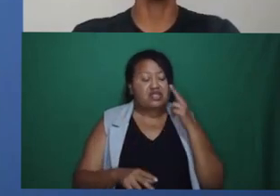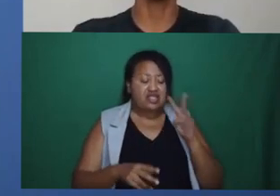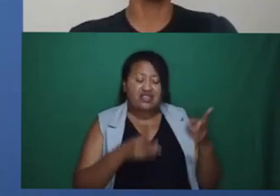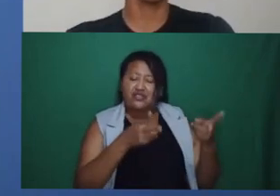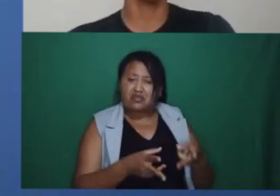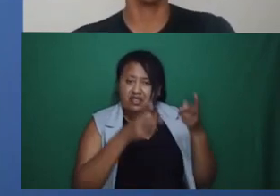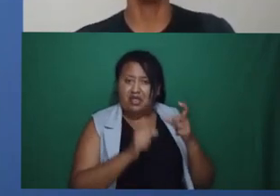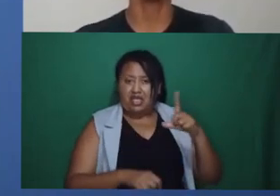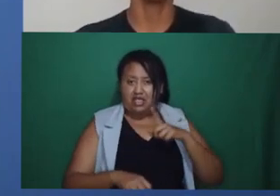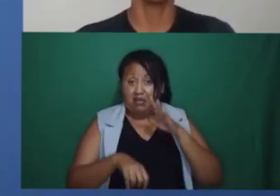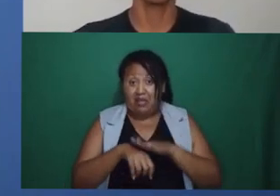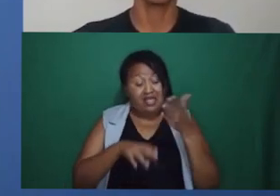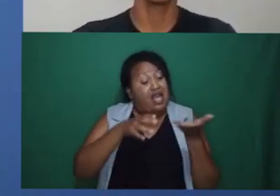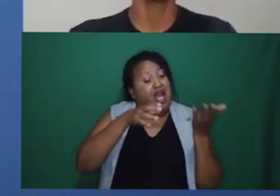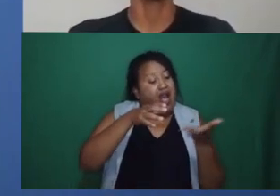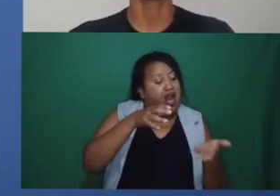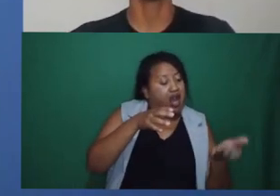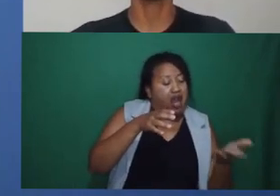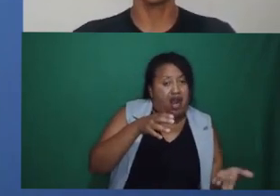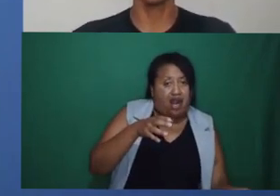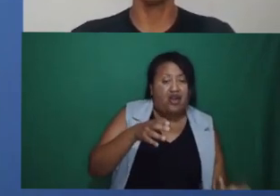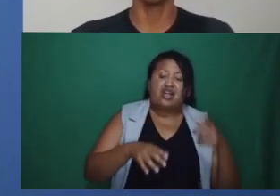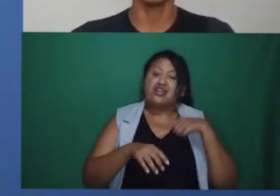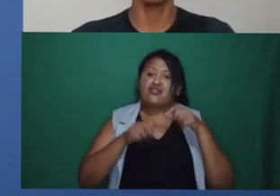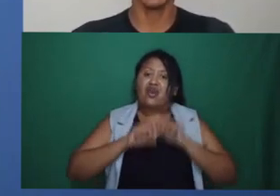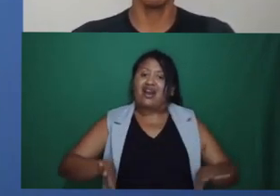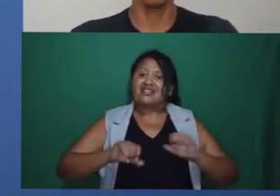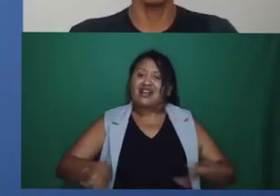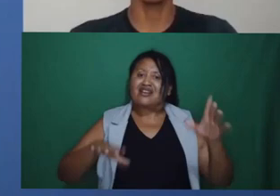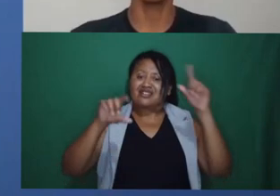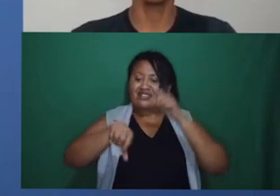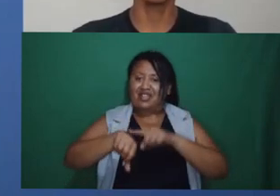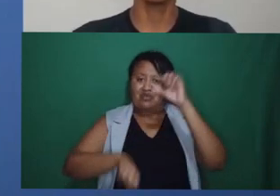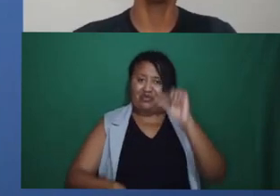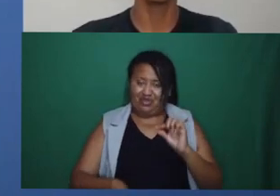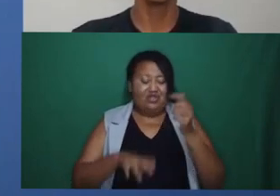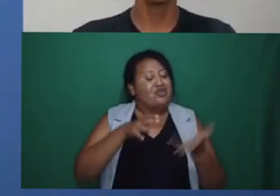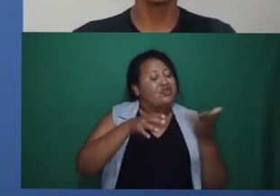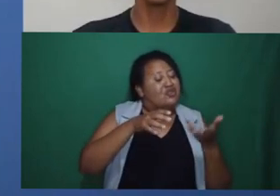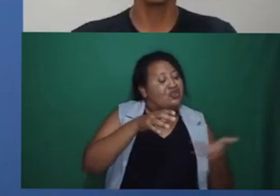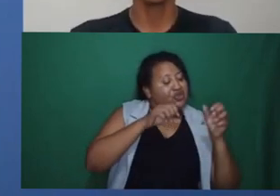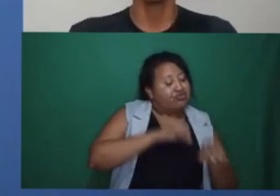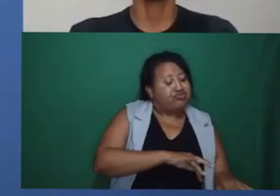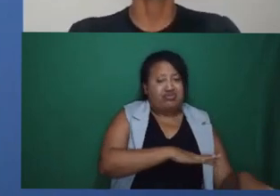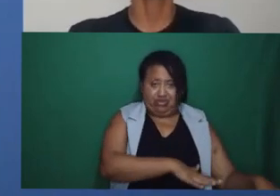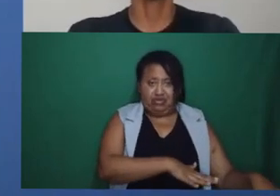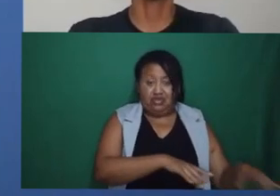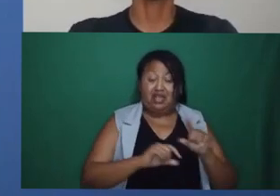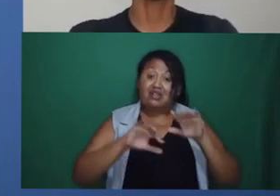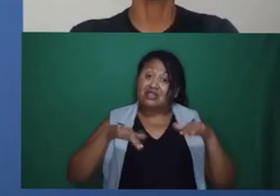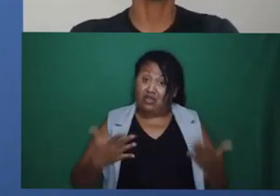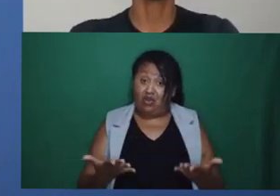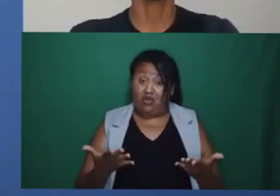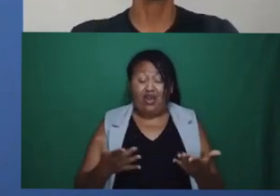que se eu tenho mais ralos eu vou gastar menos tempo de escoamento logo as